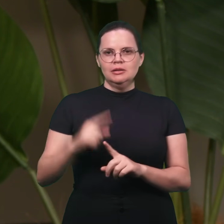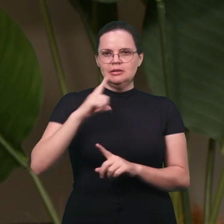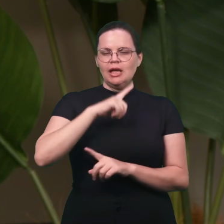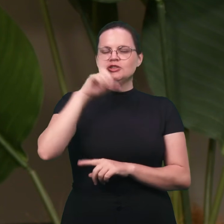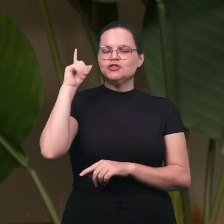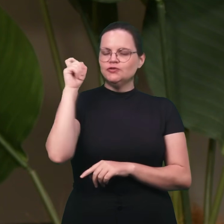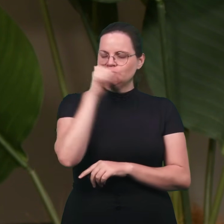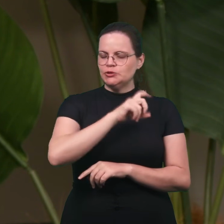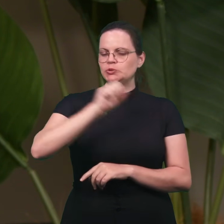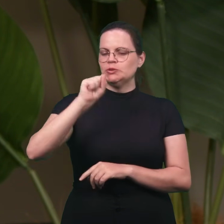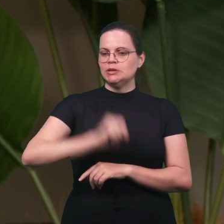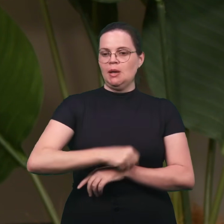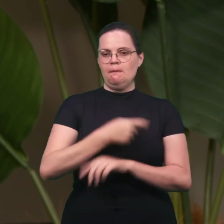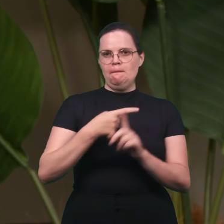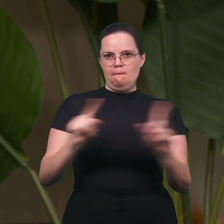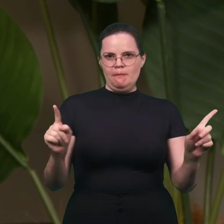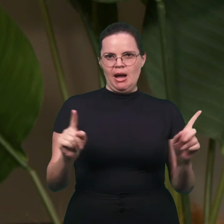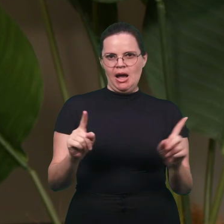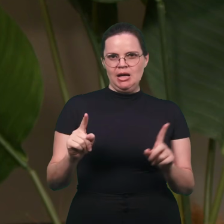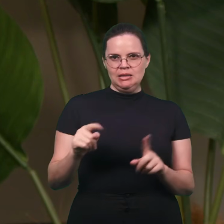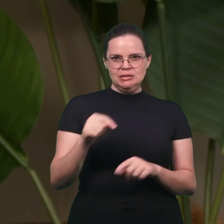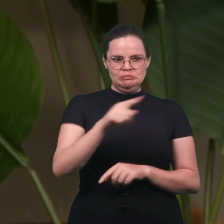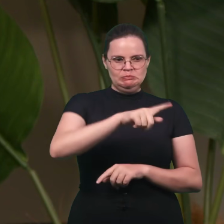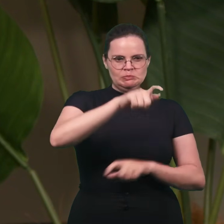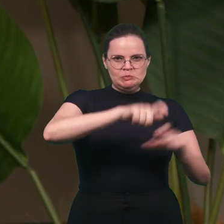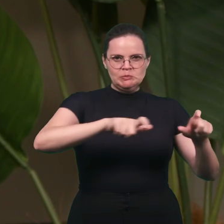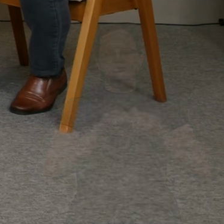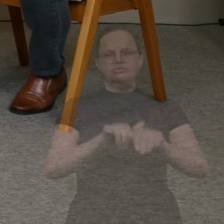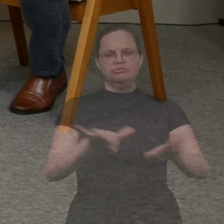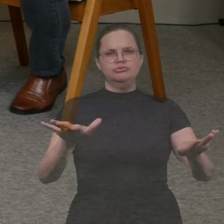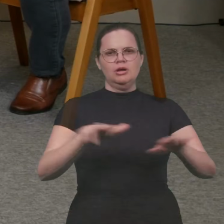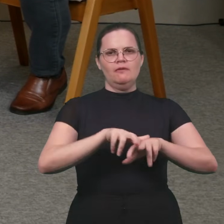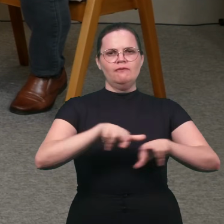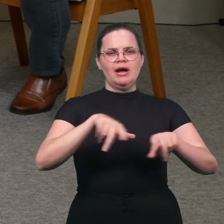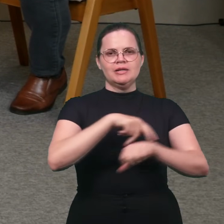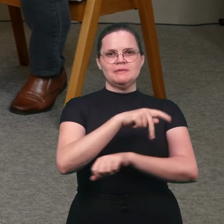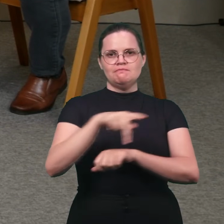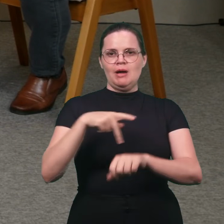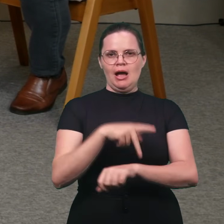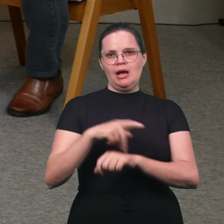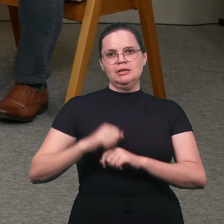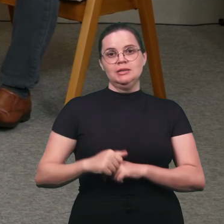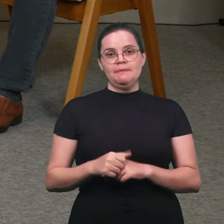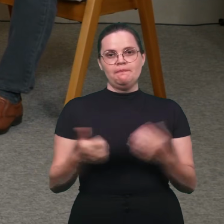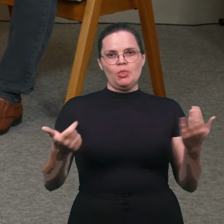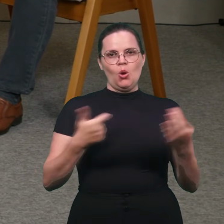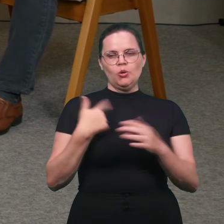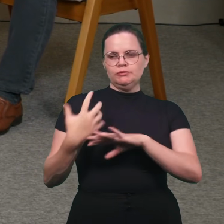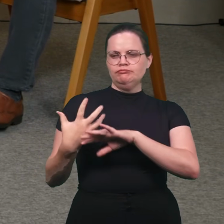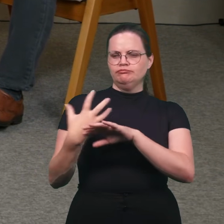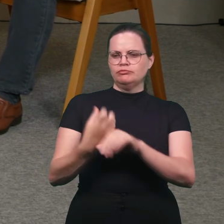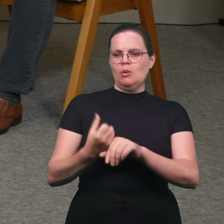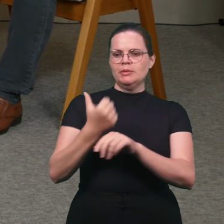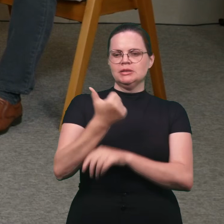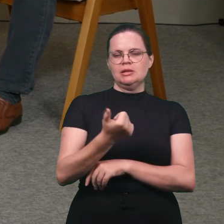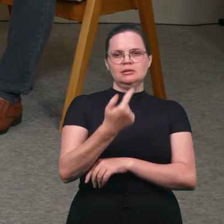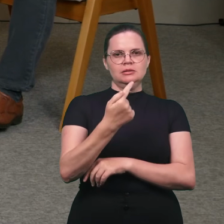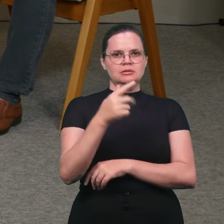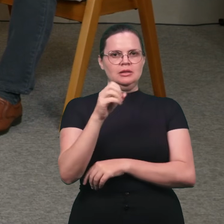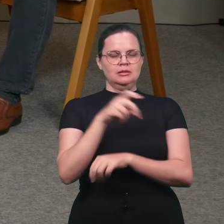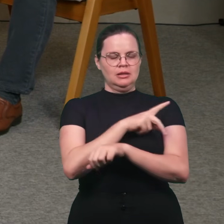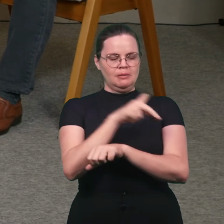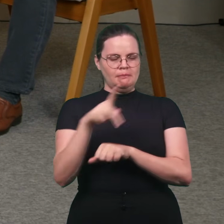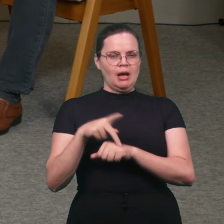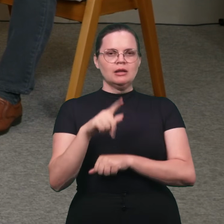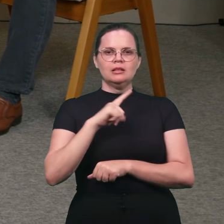do Espírito Santo, porque tem chegado a vários países. A obra está presente hoje, graças a Deus, e cada vez